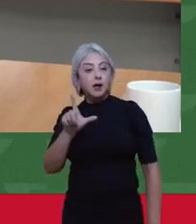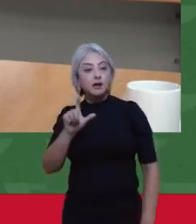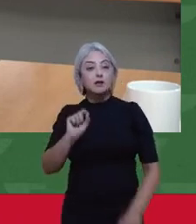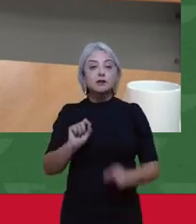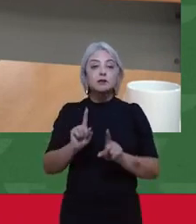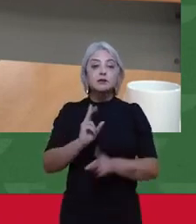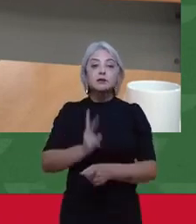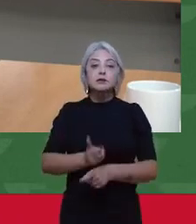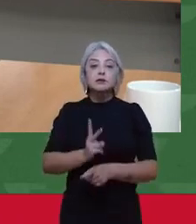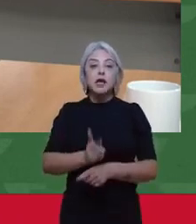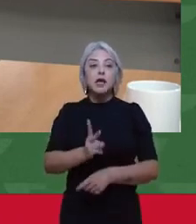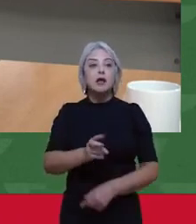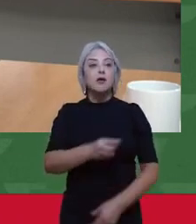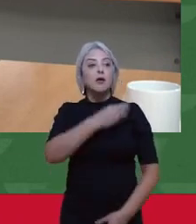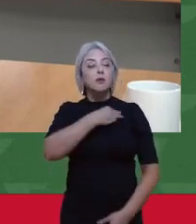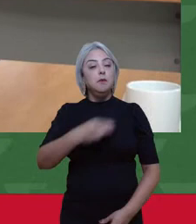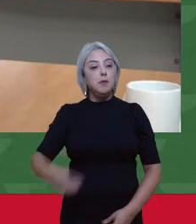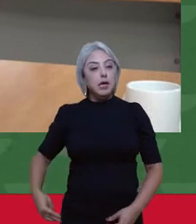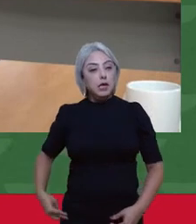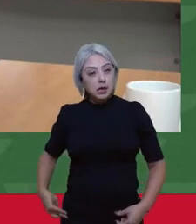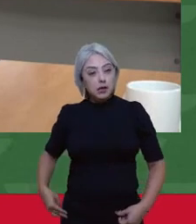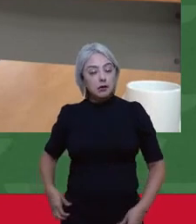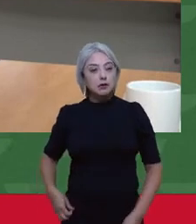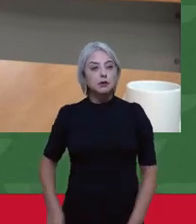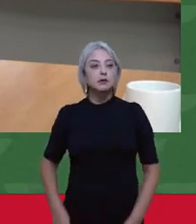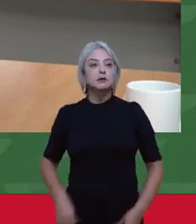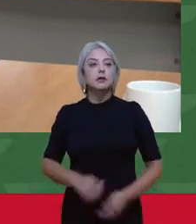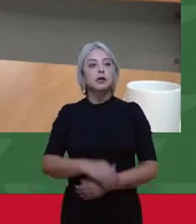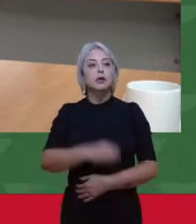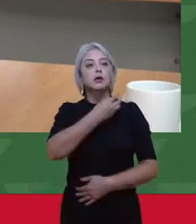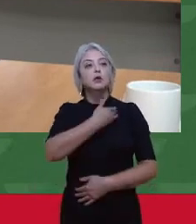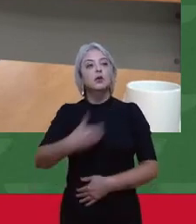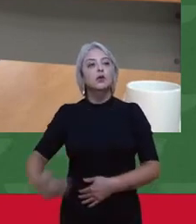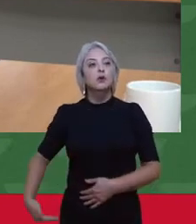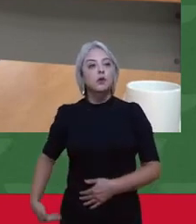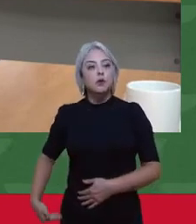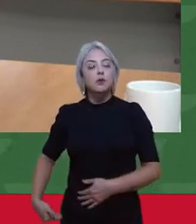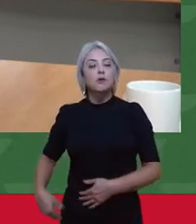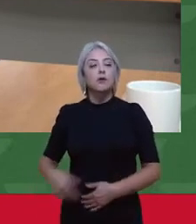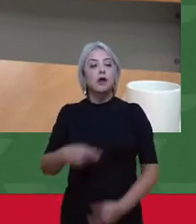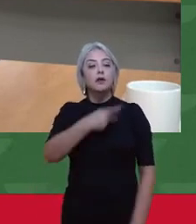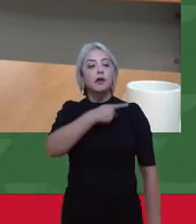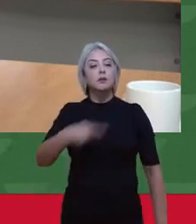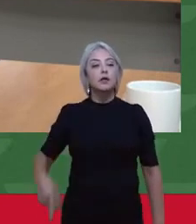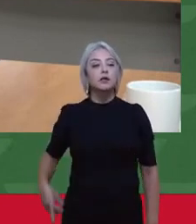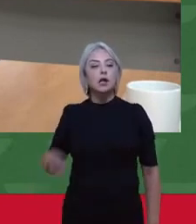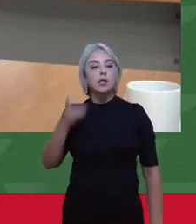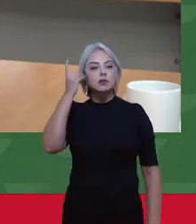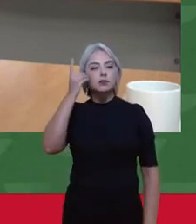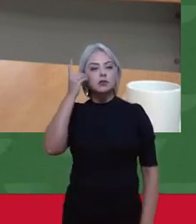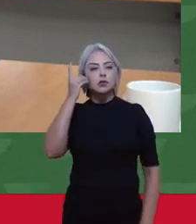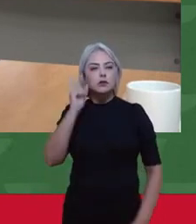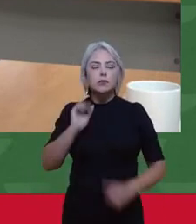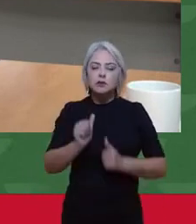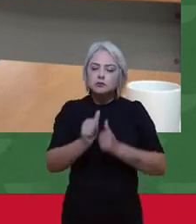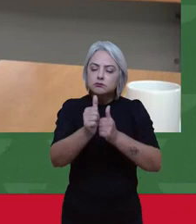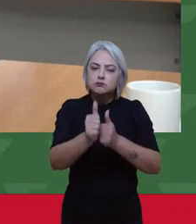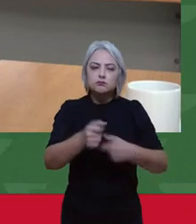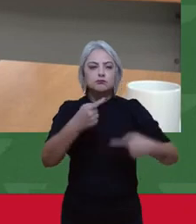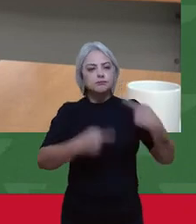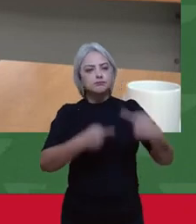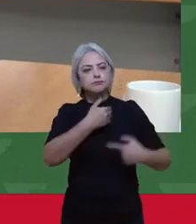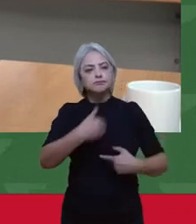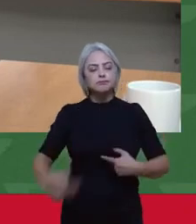foi ministra do governo da presidenta Dilma, sempre acompanhou com o presidente Lula as políticas